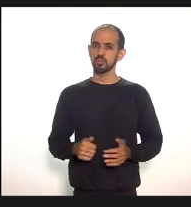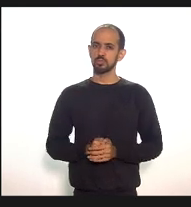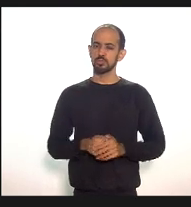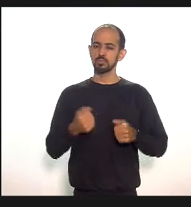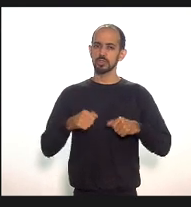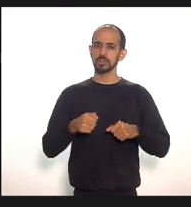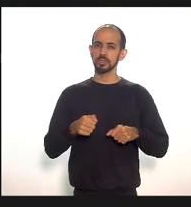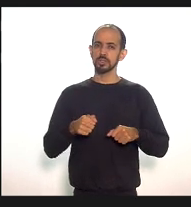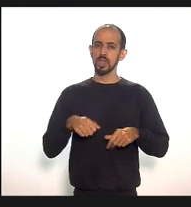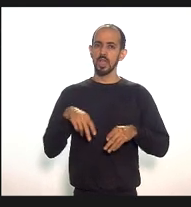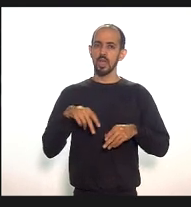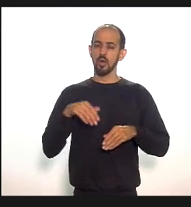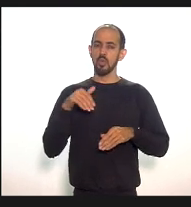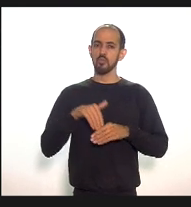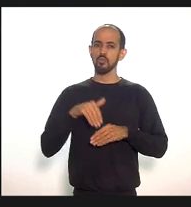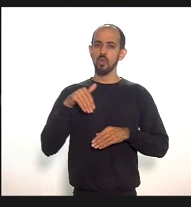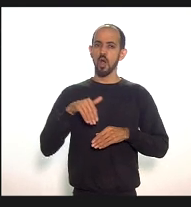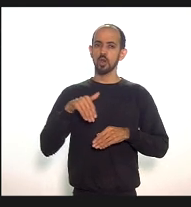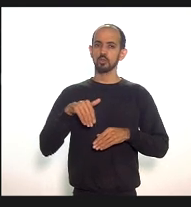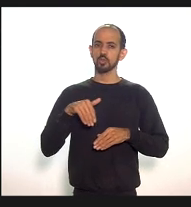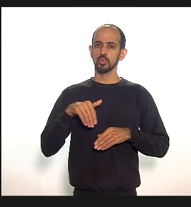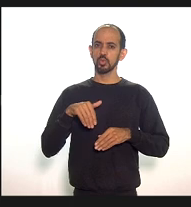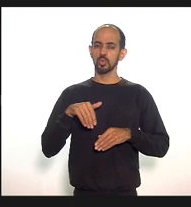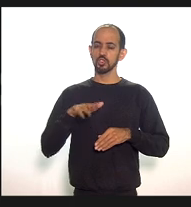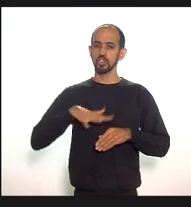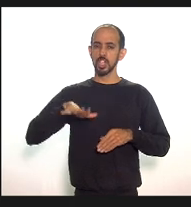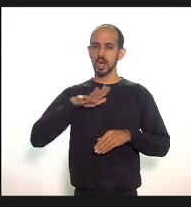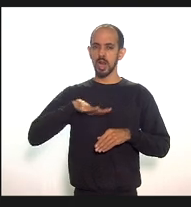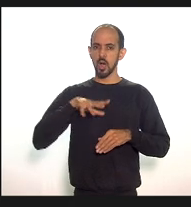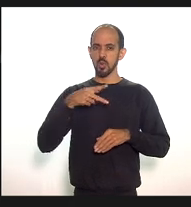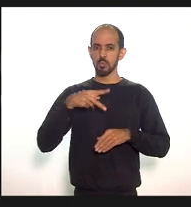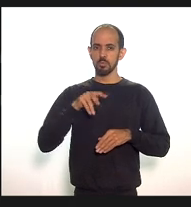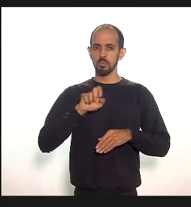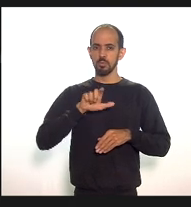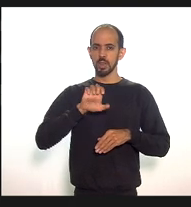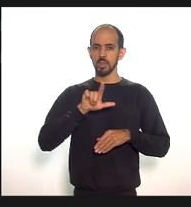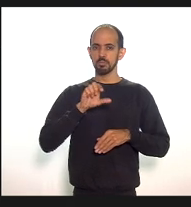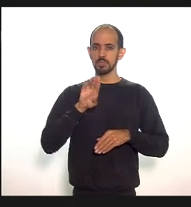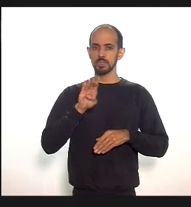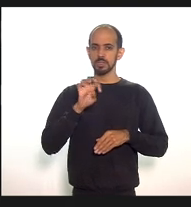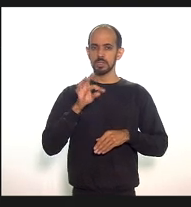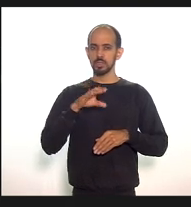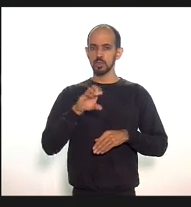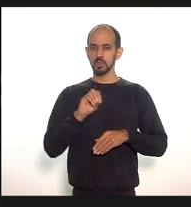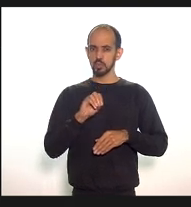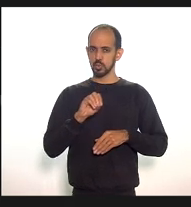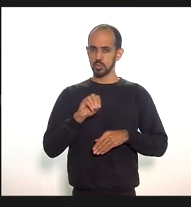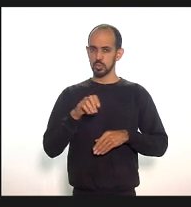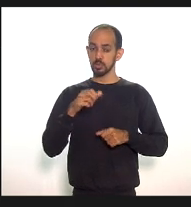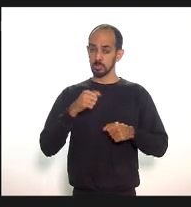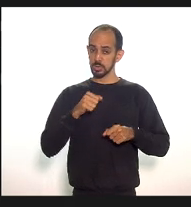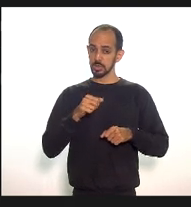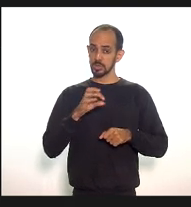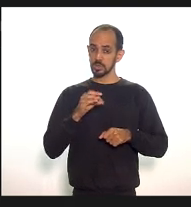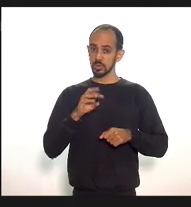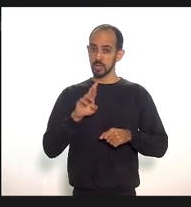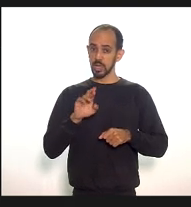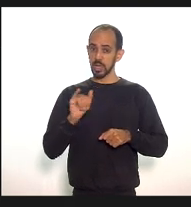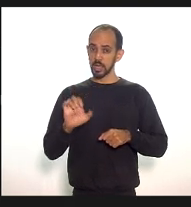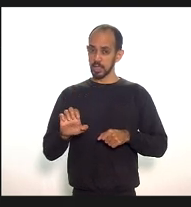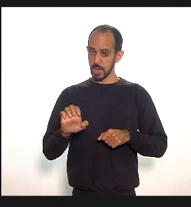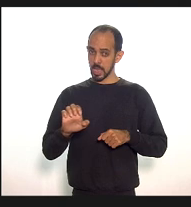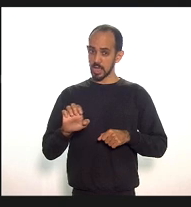desse plebiscito tem que ser e pelo Tribunal Regional Eleitoral E isso se o presidente